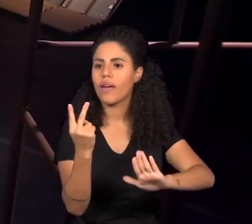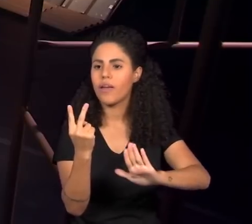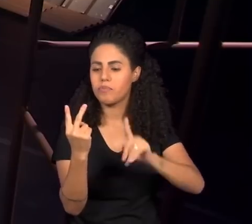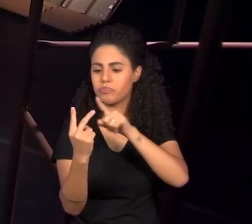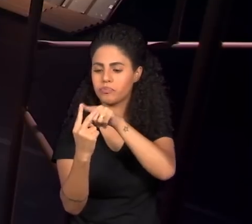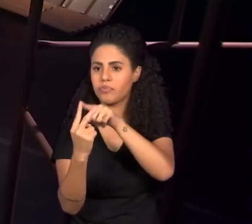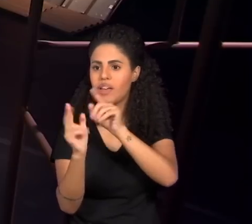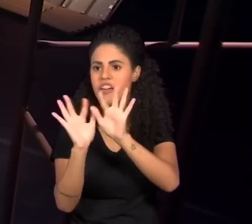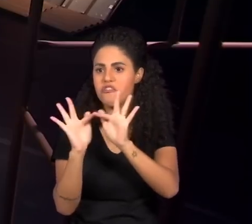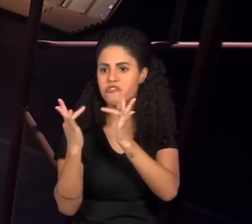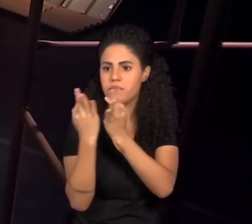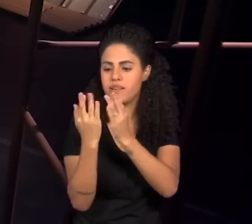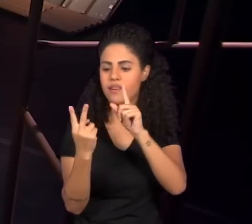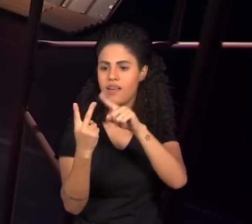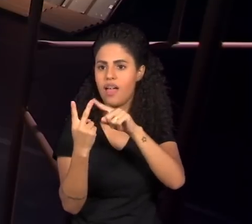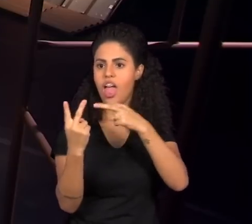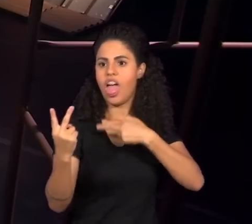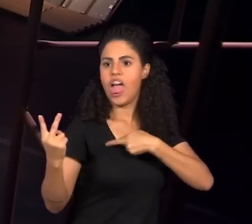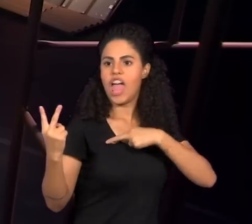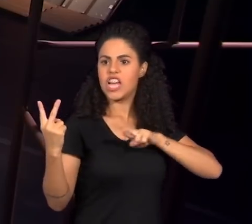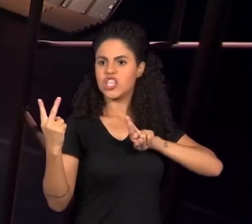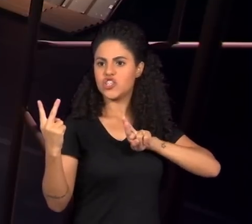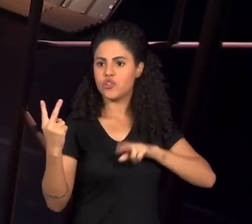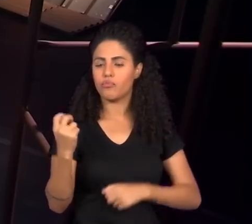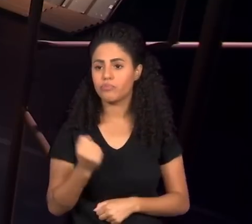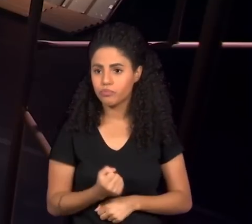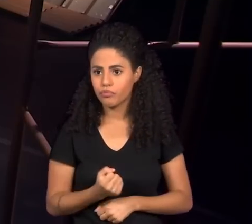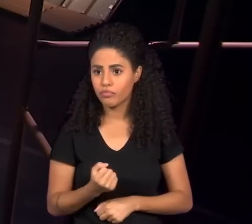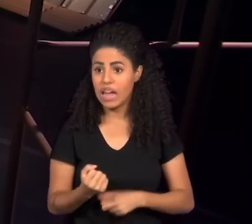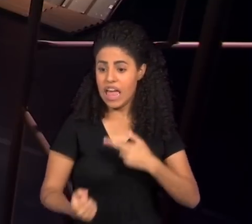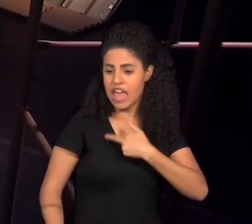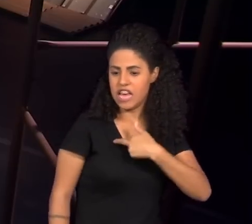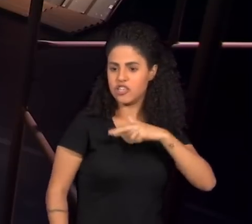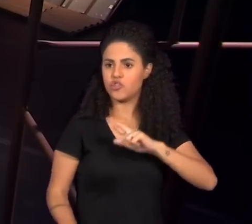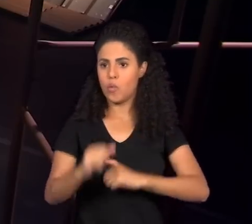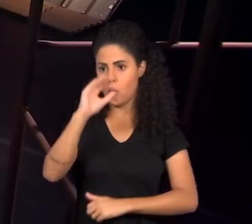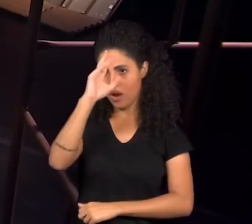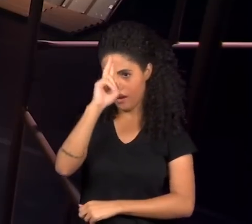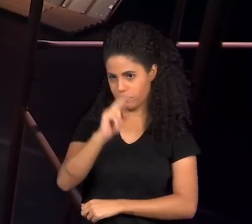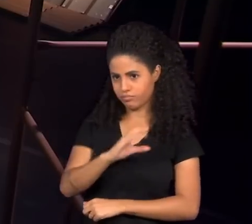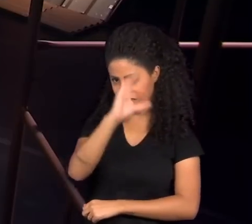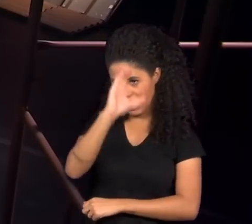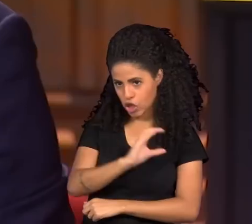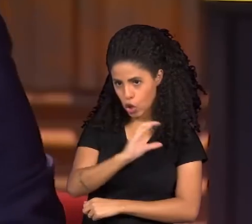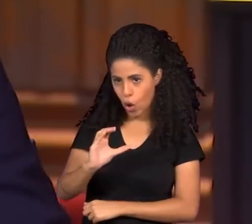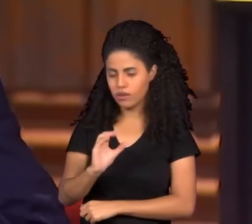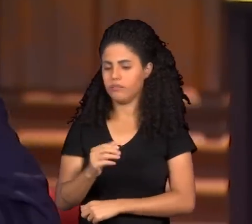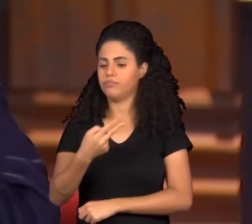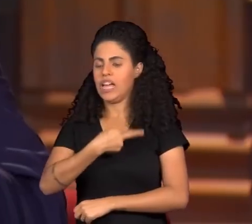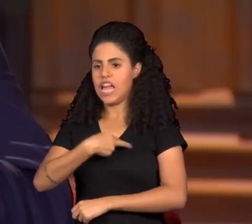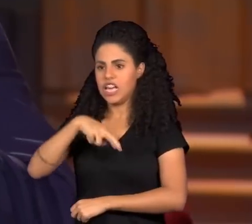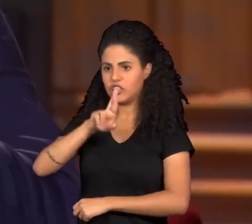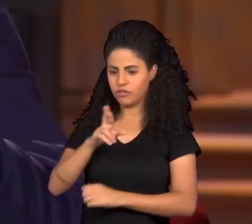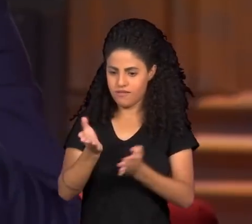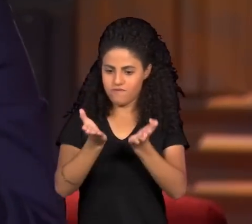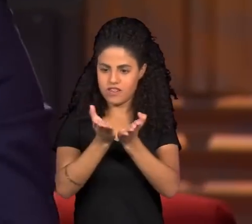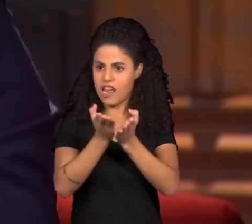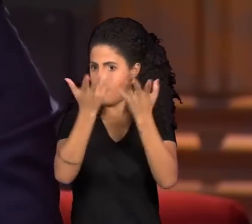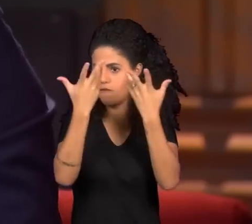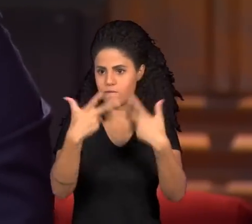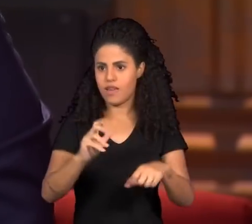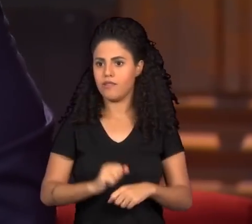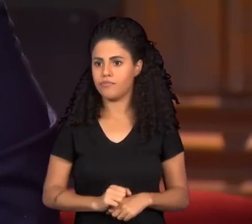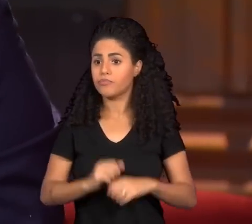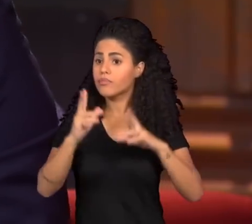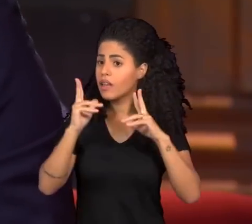família e religião católica, evangélica. Ele não quer, ele não quer. É como um governo